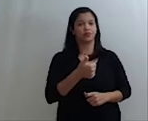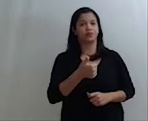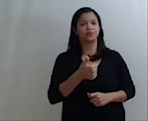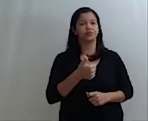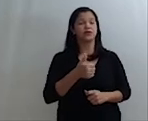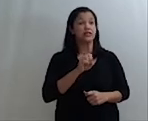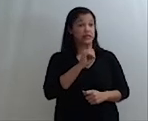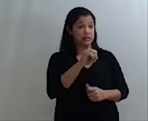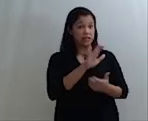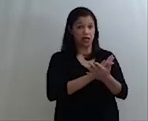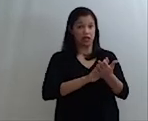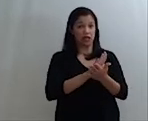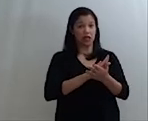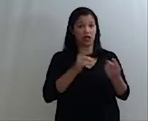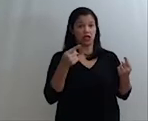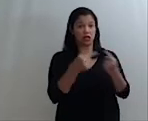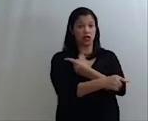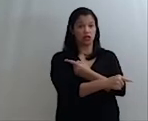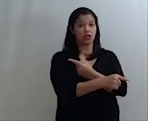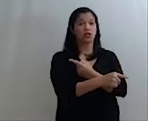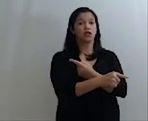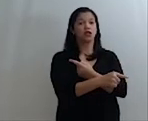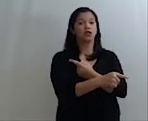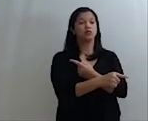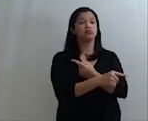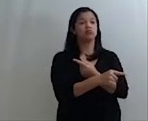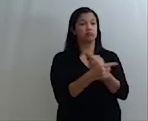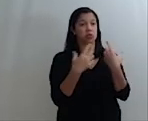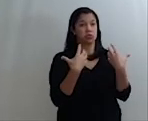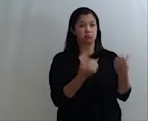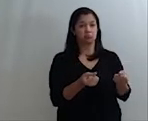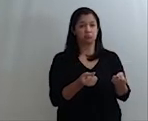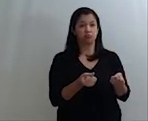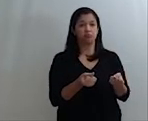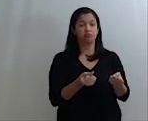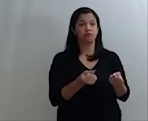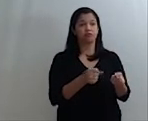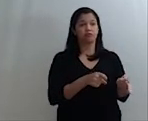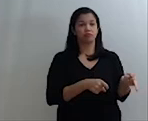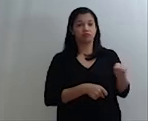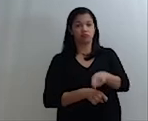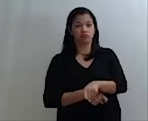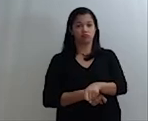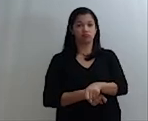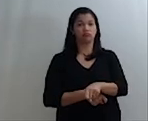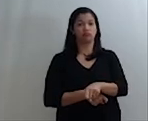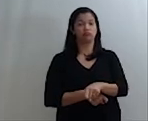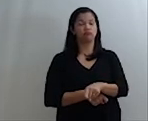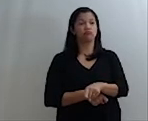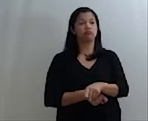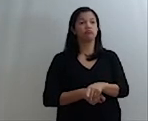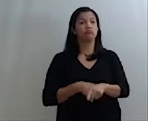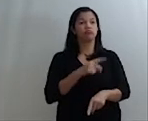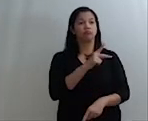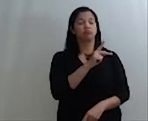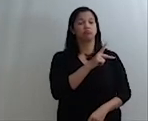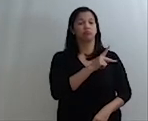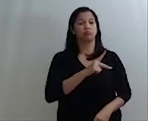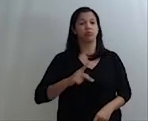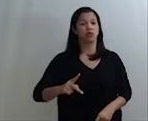discordância Ministro Naves senhor presidente